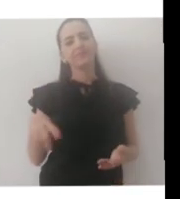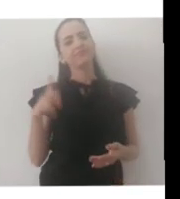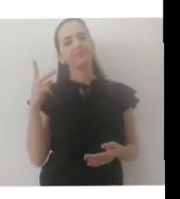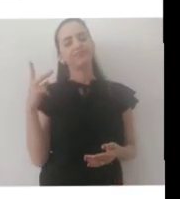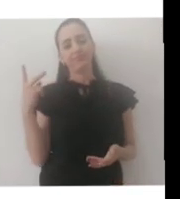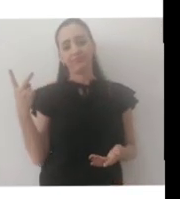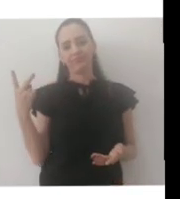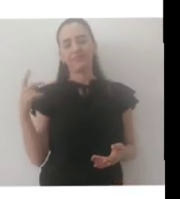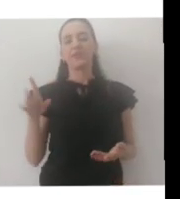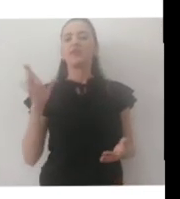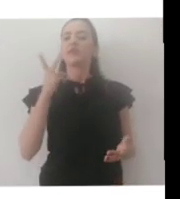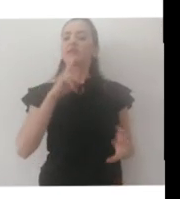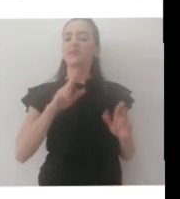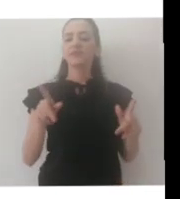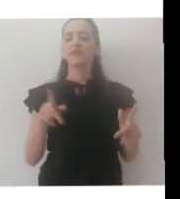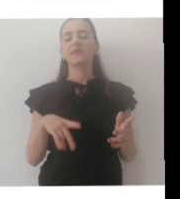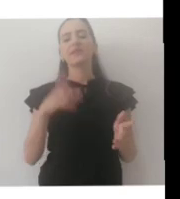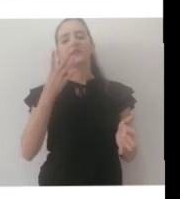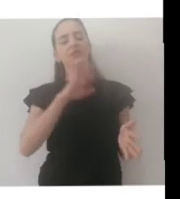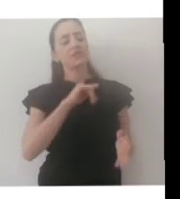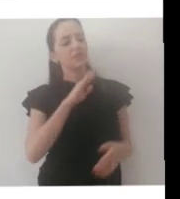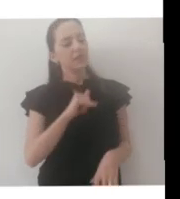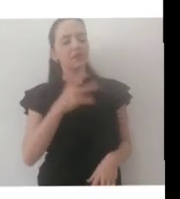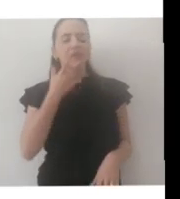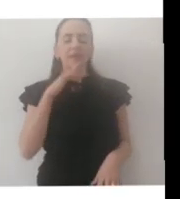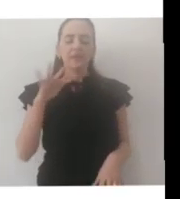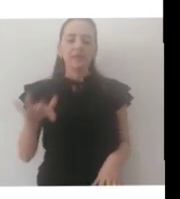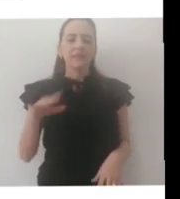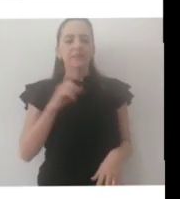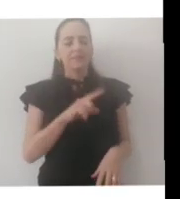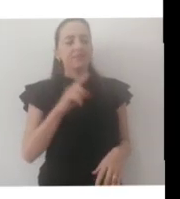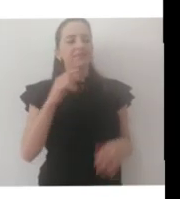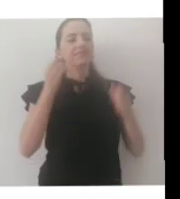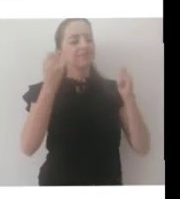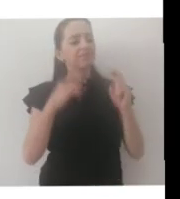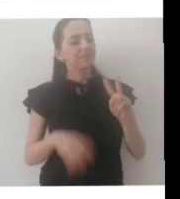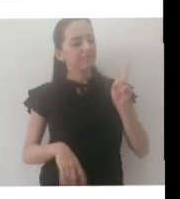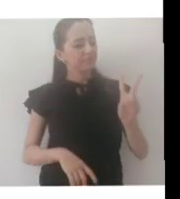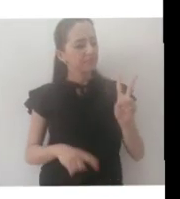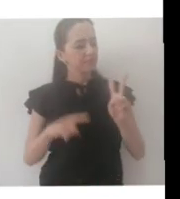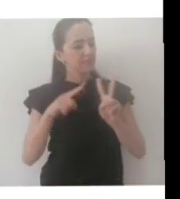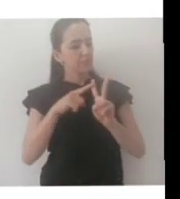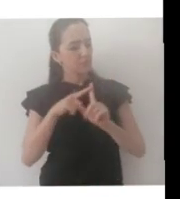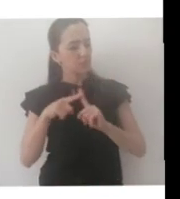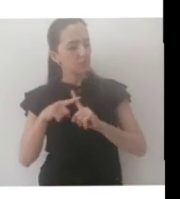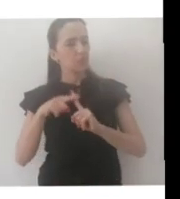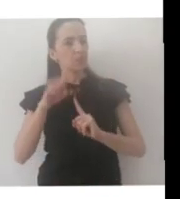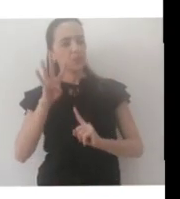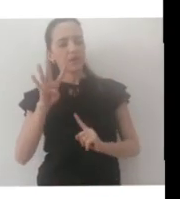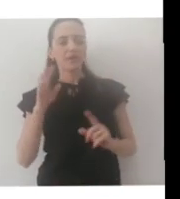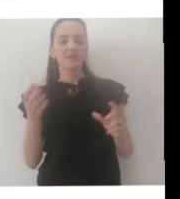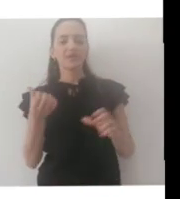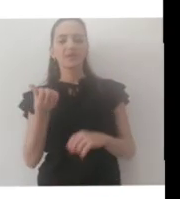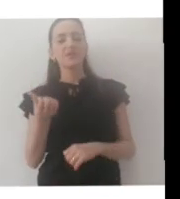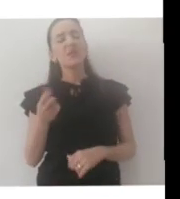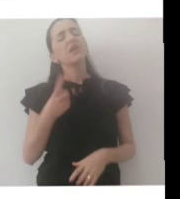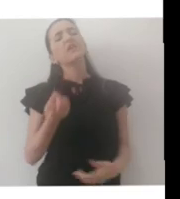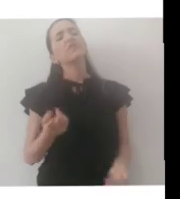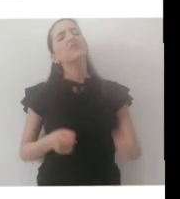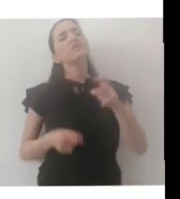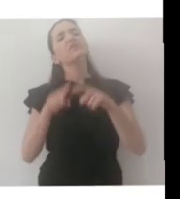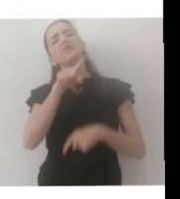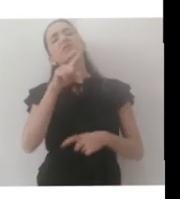julgam a questão da caneta vermelha. Então, mostra para a criança não marcar o erro, mas tentar elaborar com a criança ali para ela